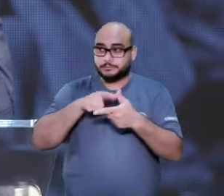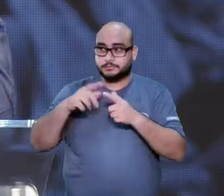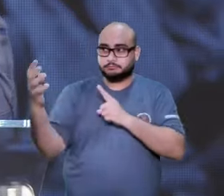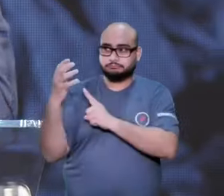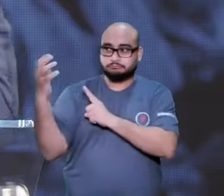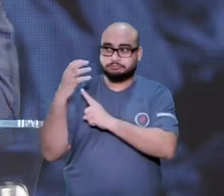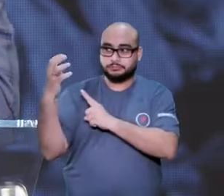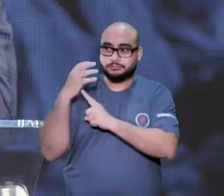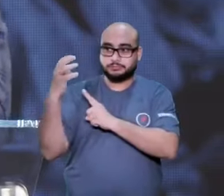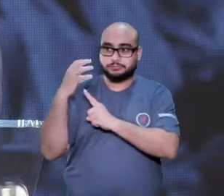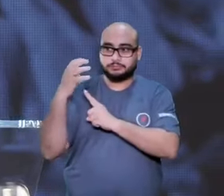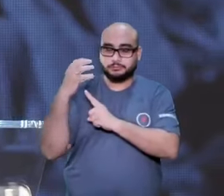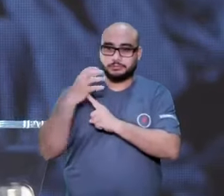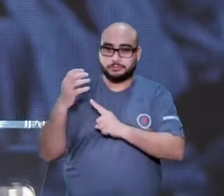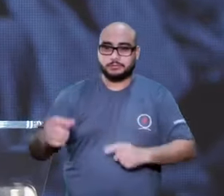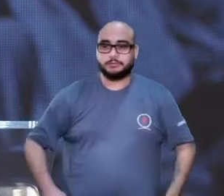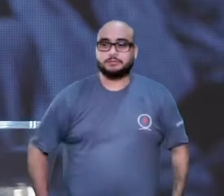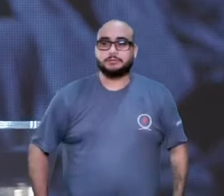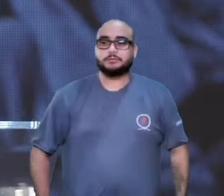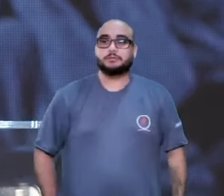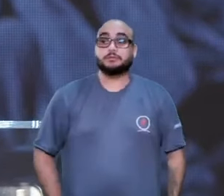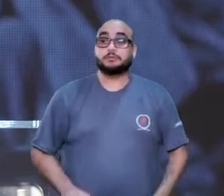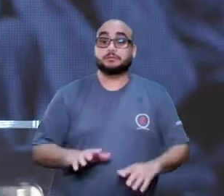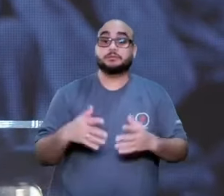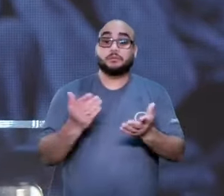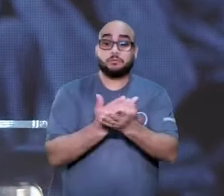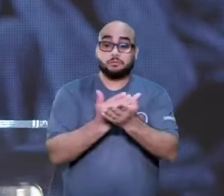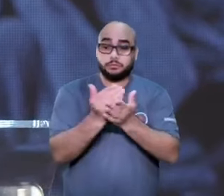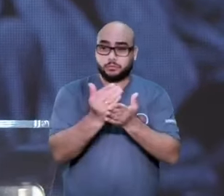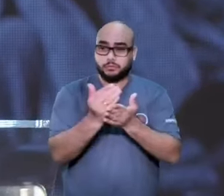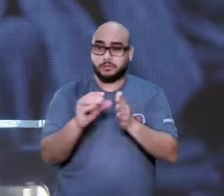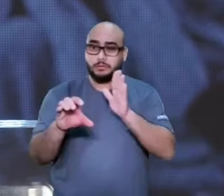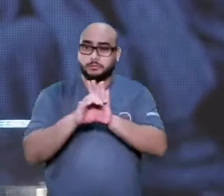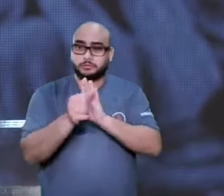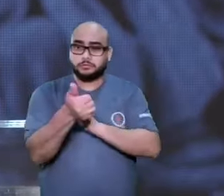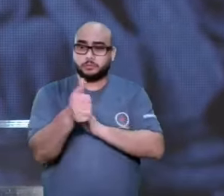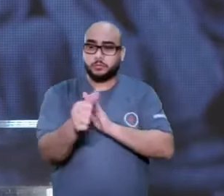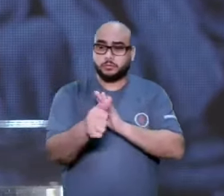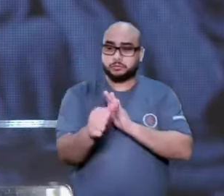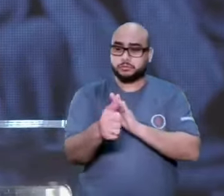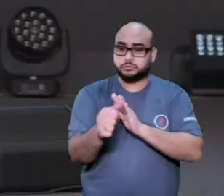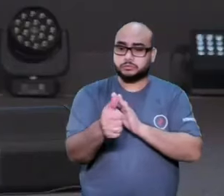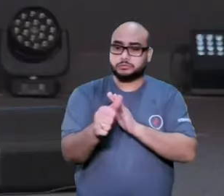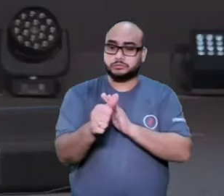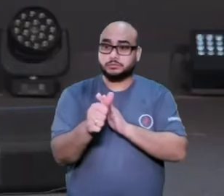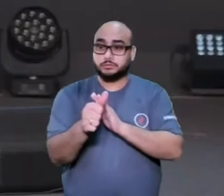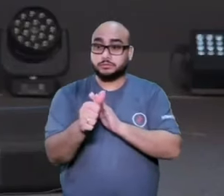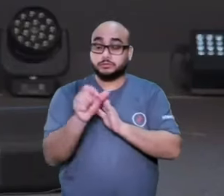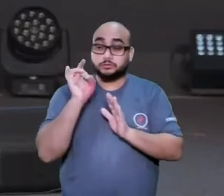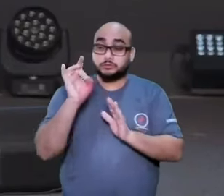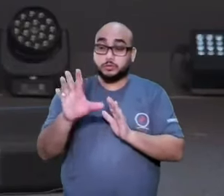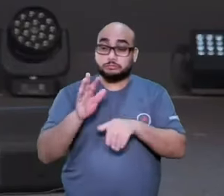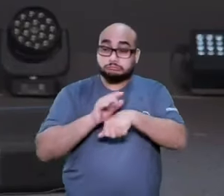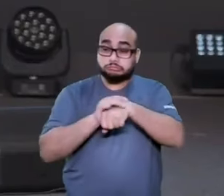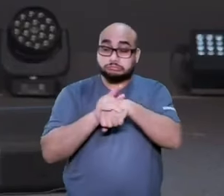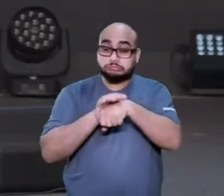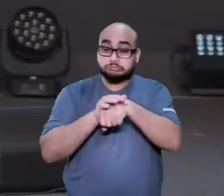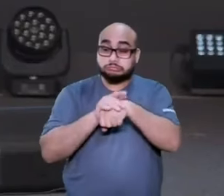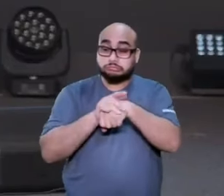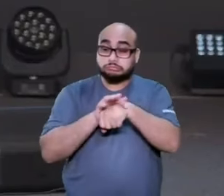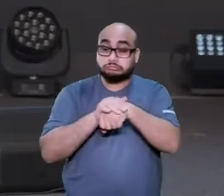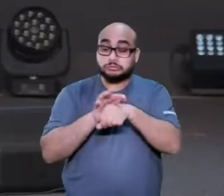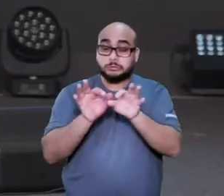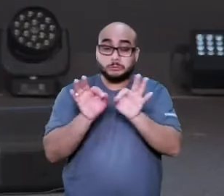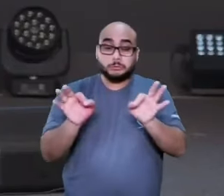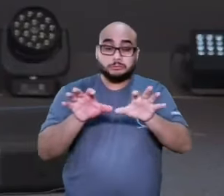ora quando começa o Capítulo 11 é apenas uma enfermidade no